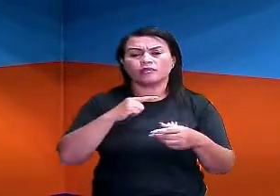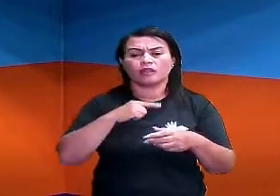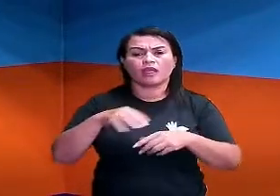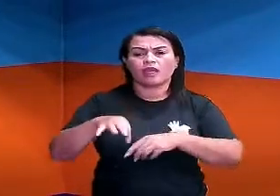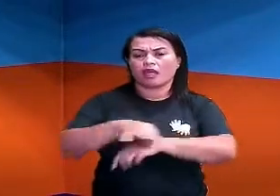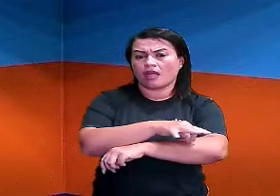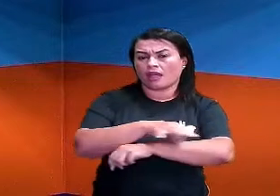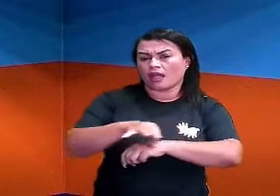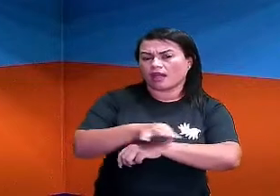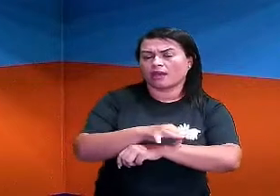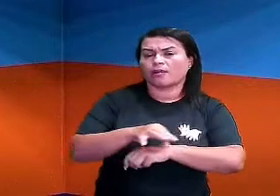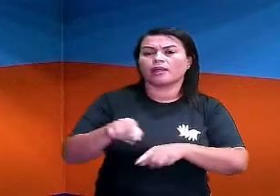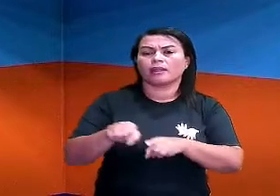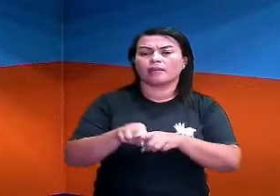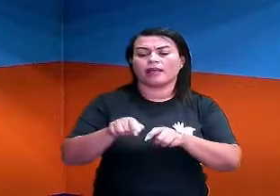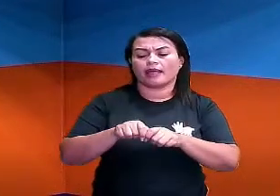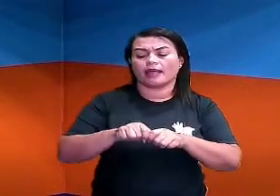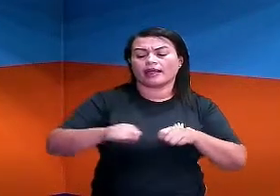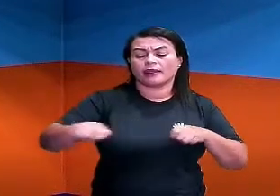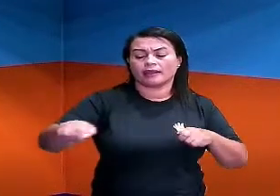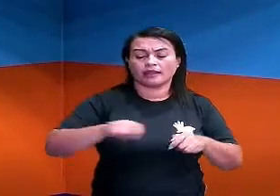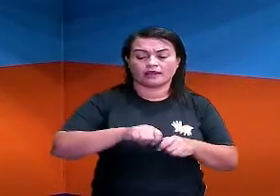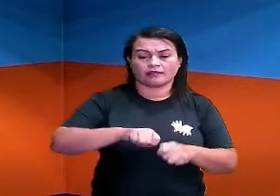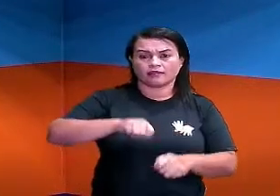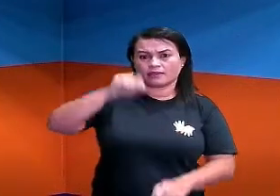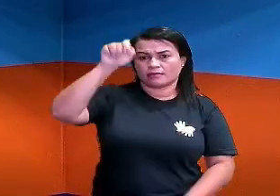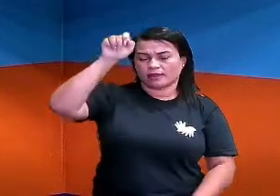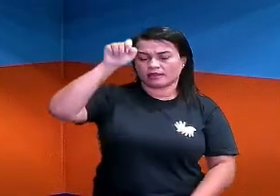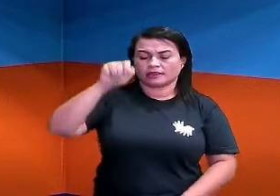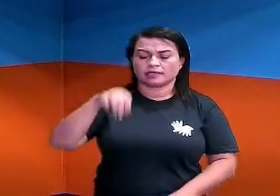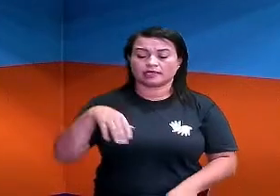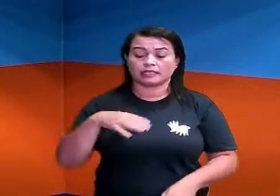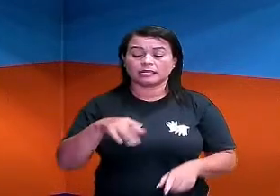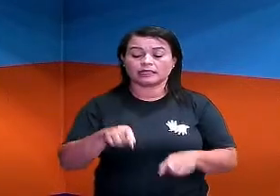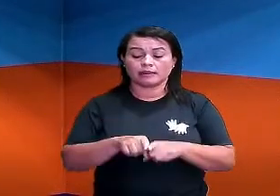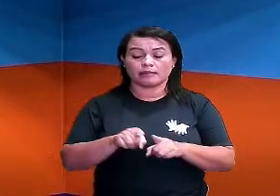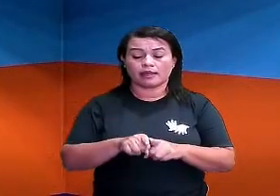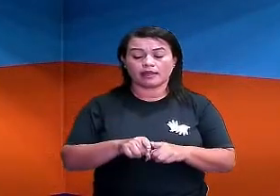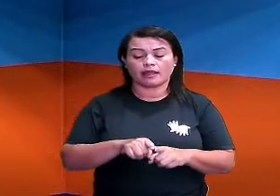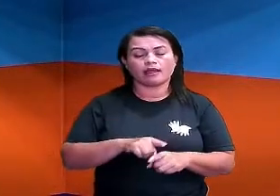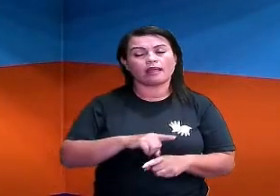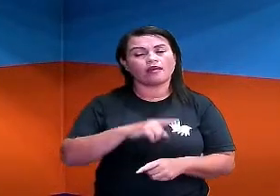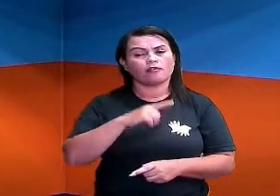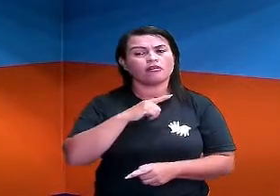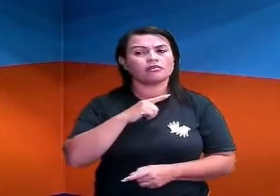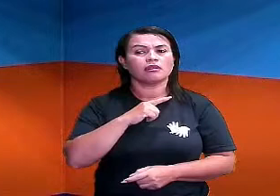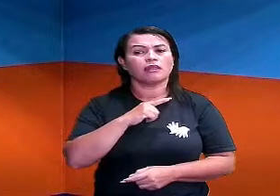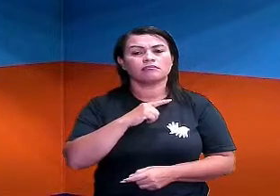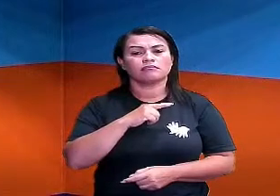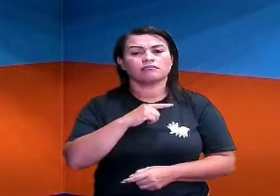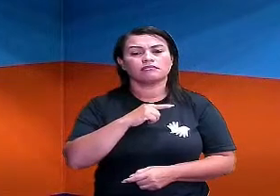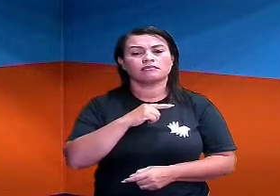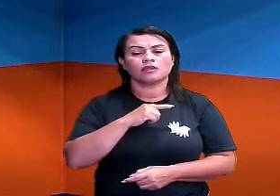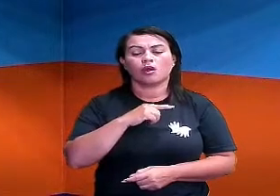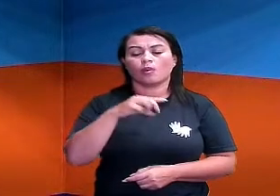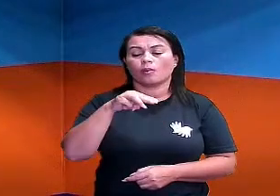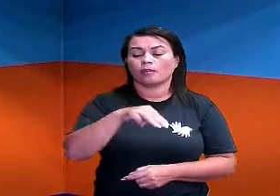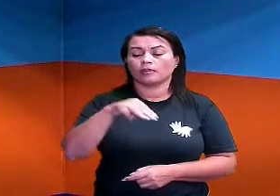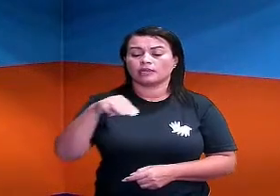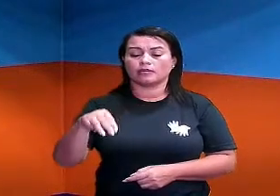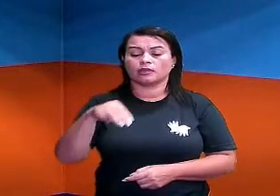régua, a trena, a fita métrica, tá certo? E lá eu vou ter 1 milímetro,